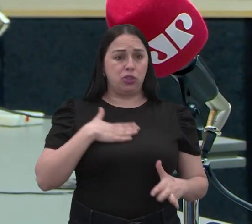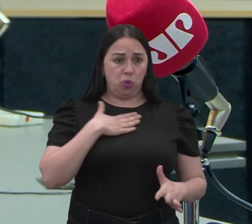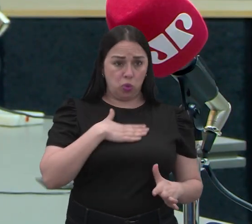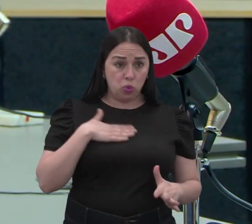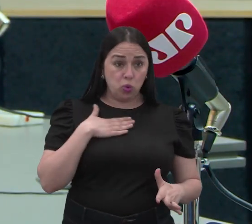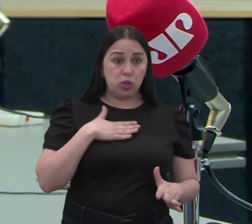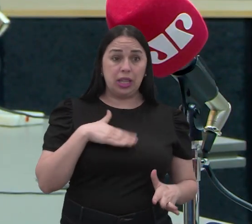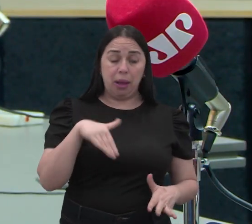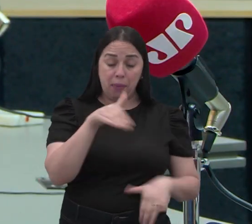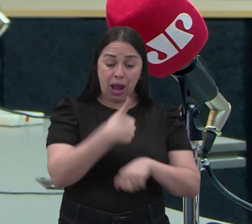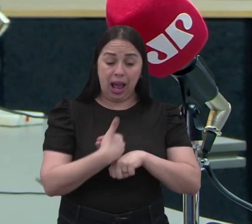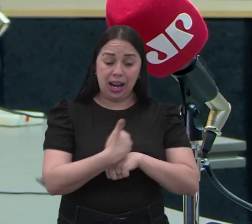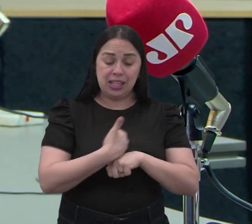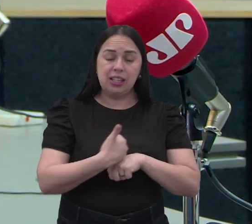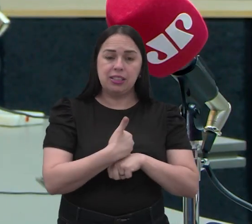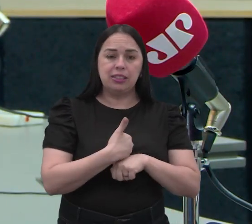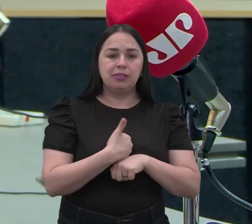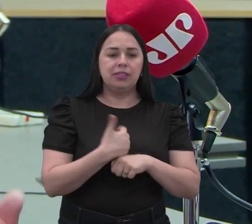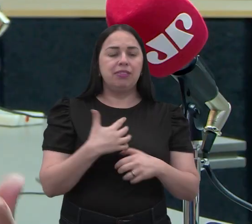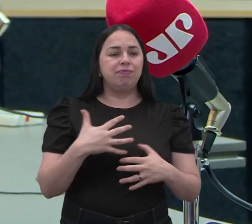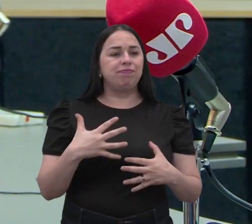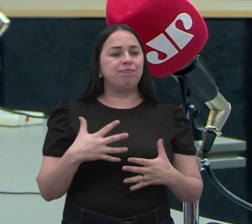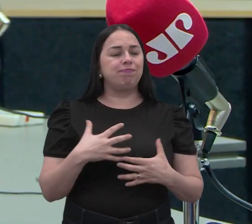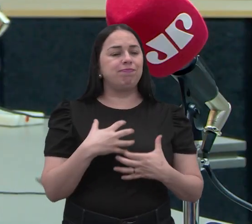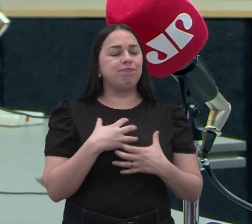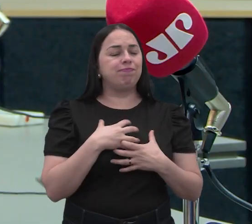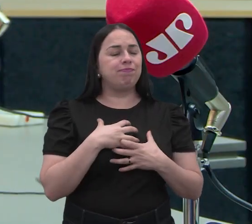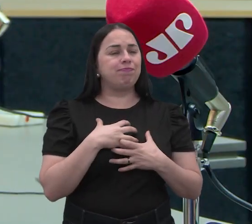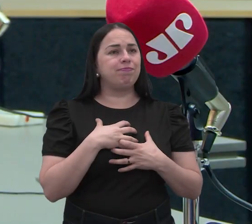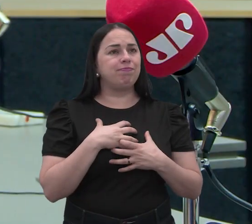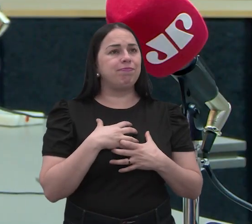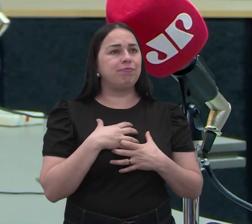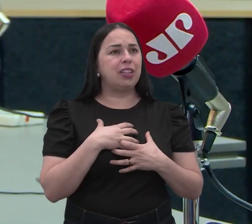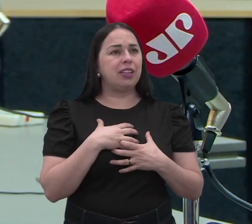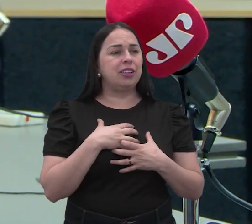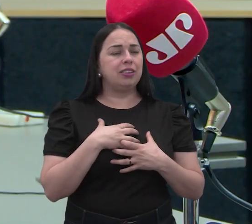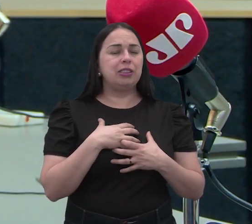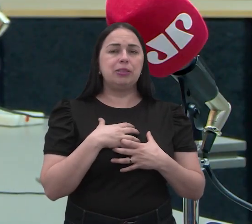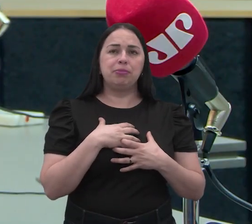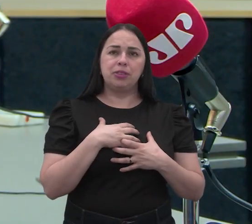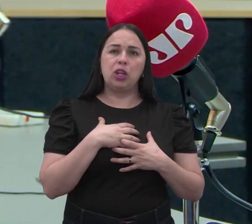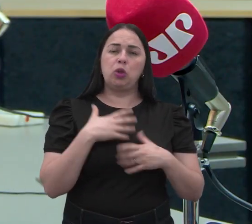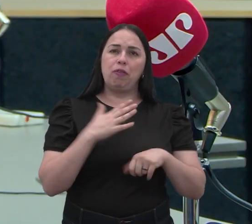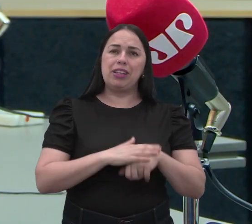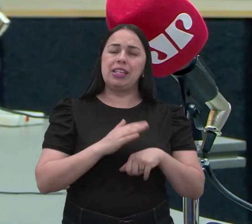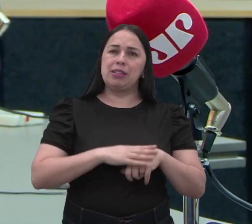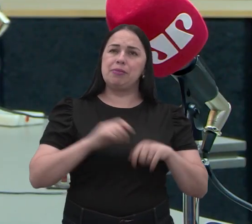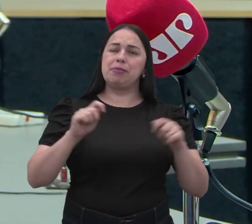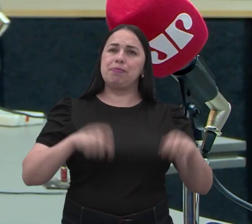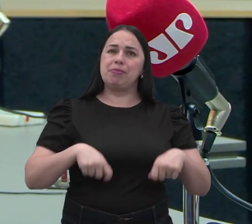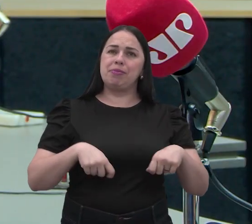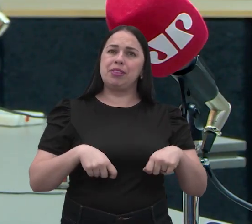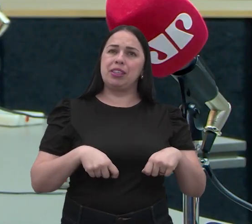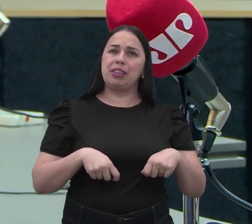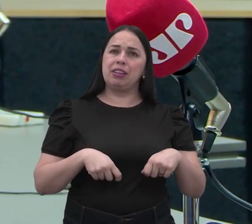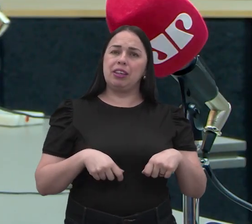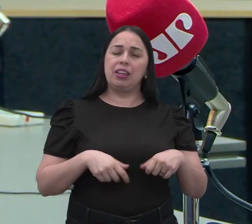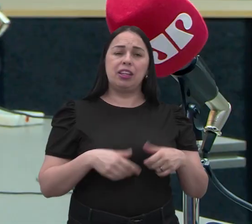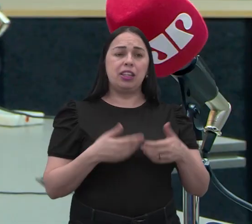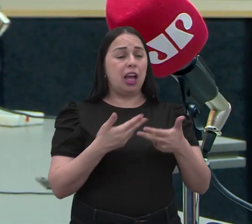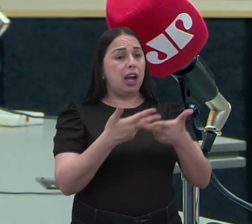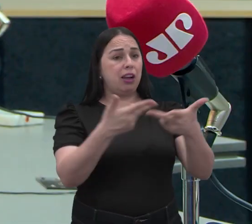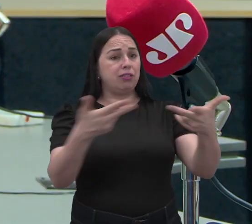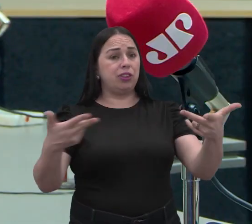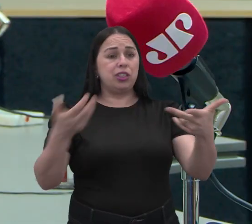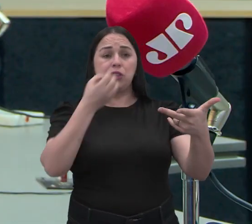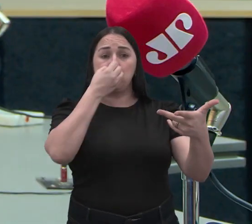gostoso dessa profissão é exatamente você sentir que você está fazendo alguma coisa que traz um